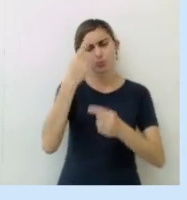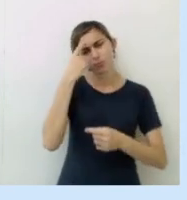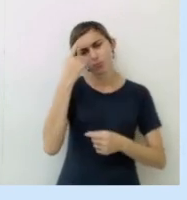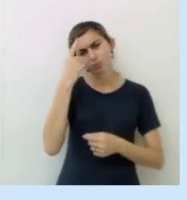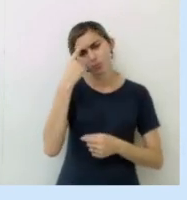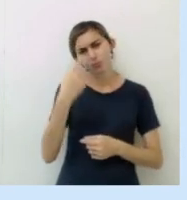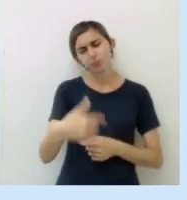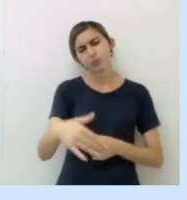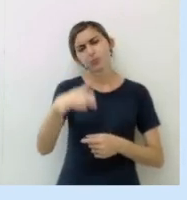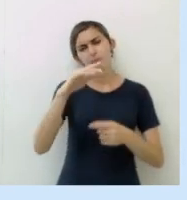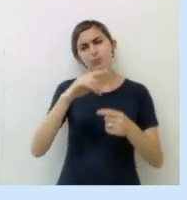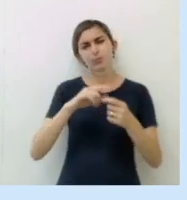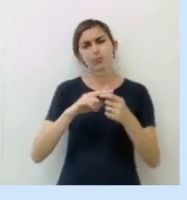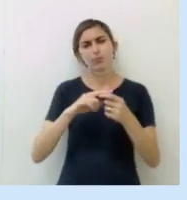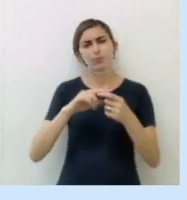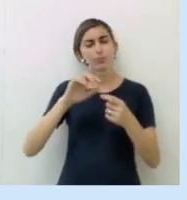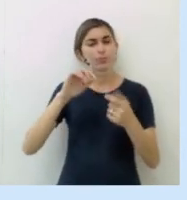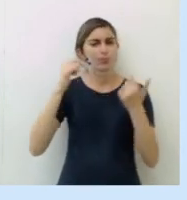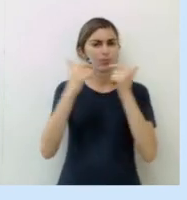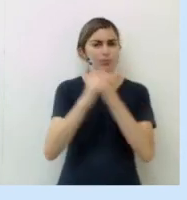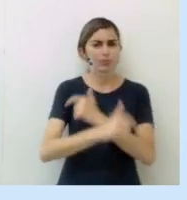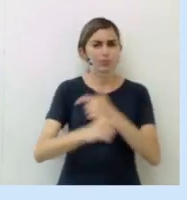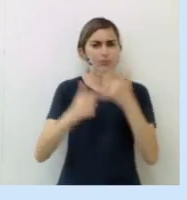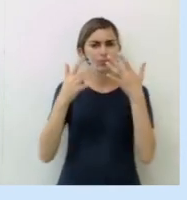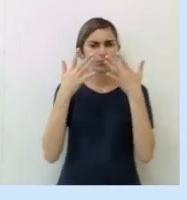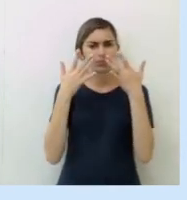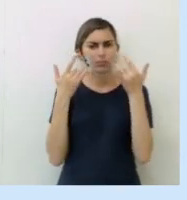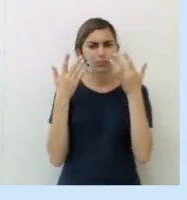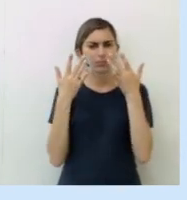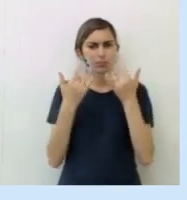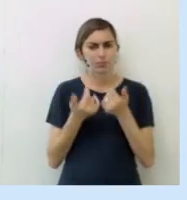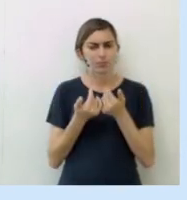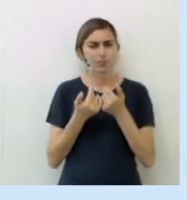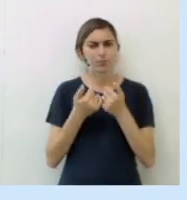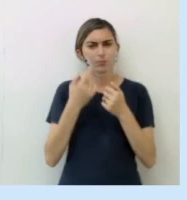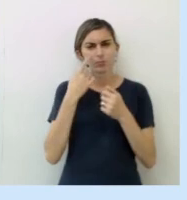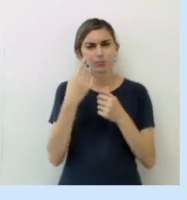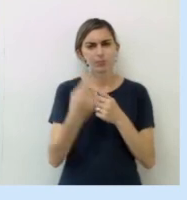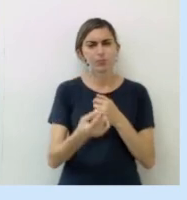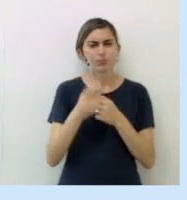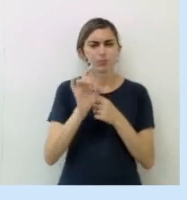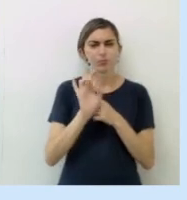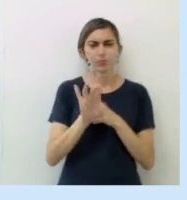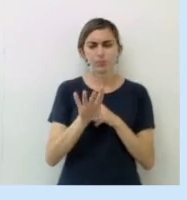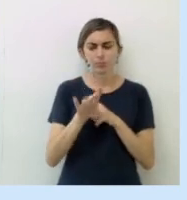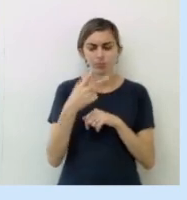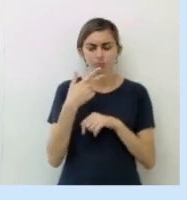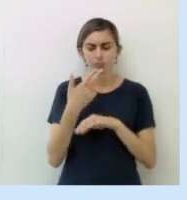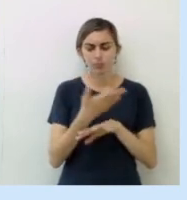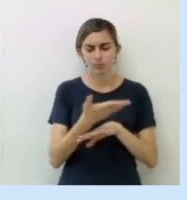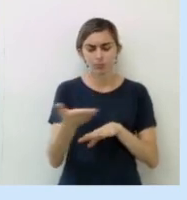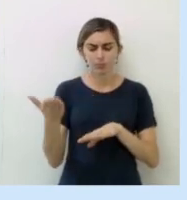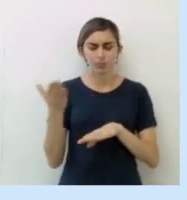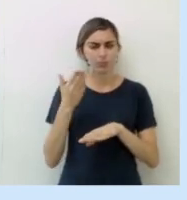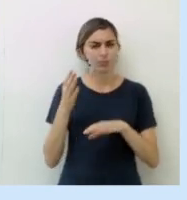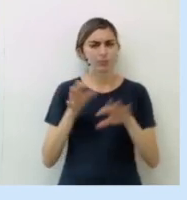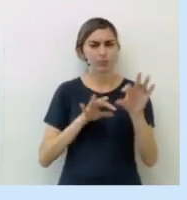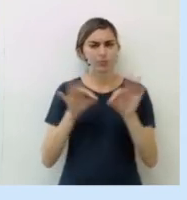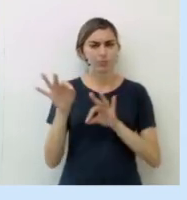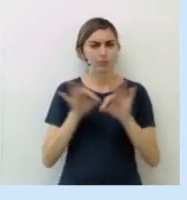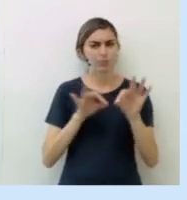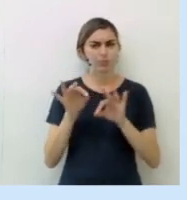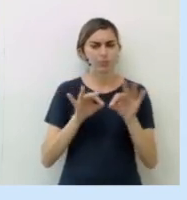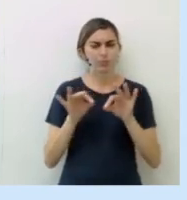pensou, ele dividiu em épico, o lírico e o dramático. Mas vejam só aqui, Quando eu falar a vocês dessa